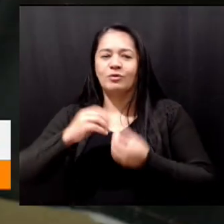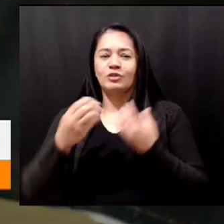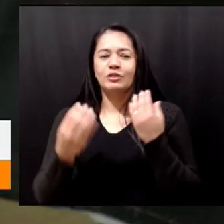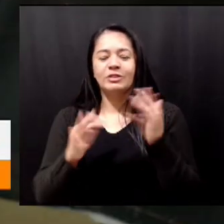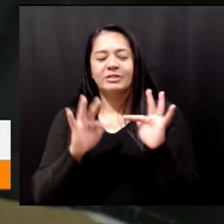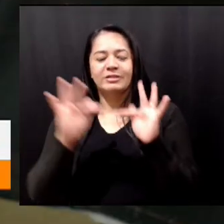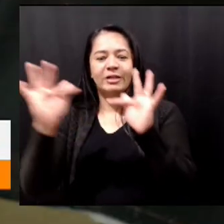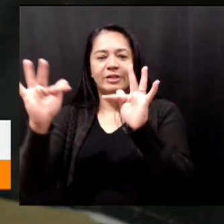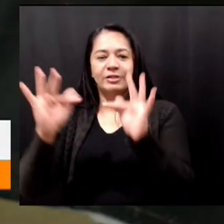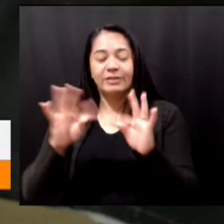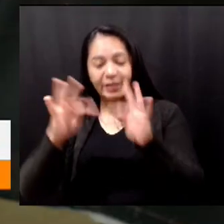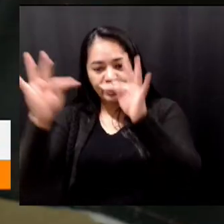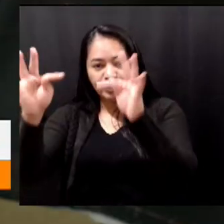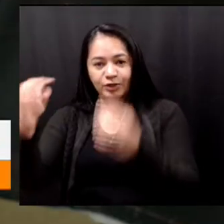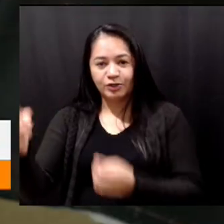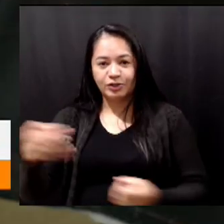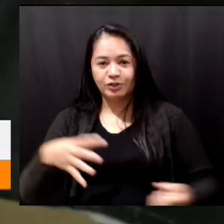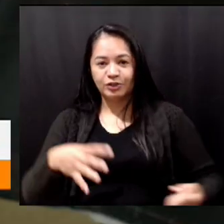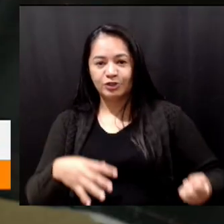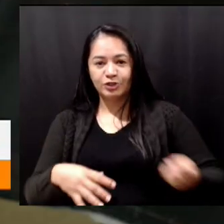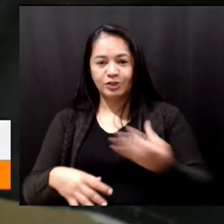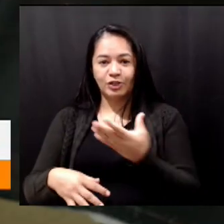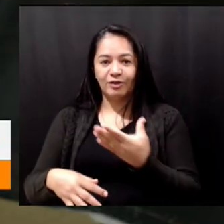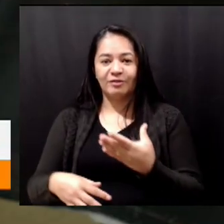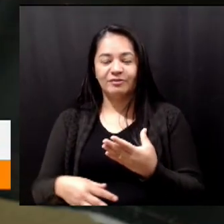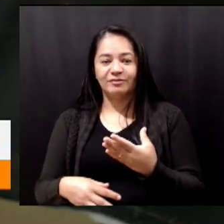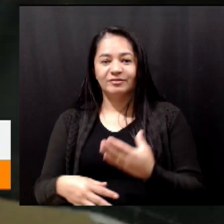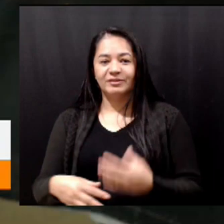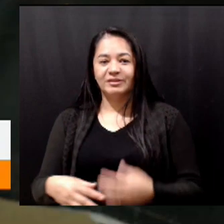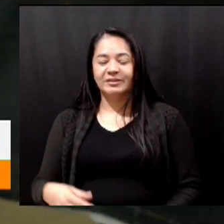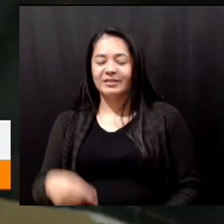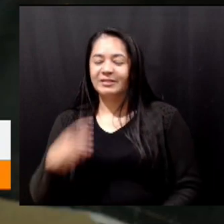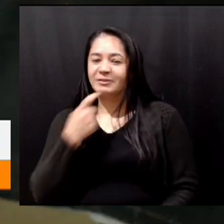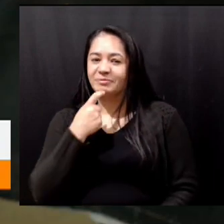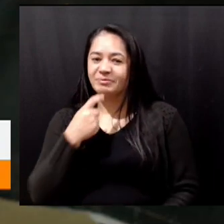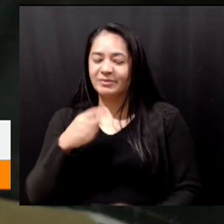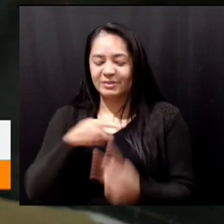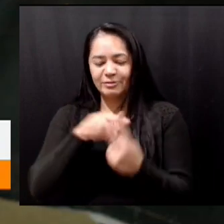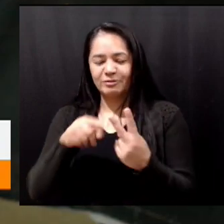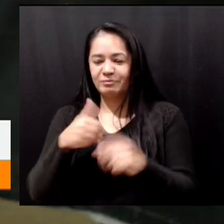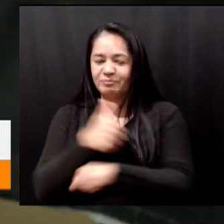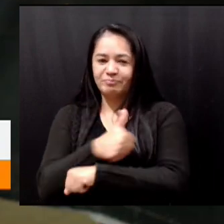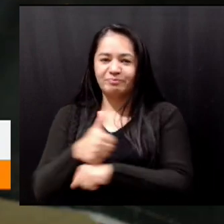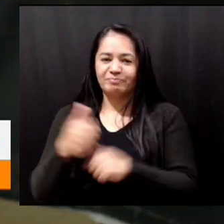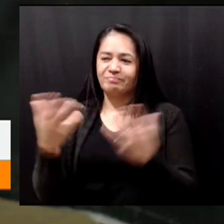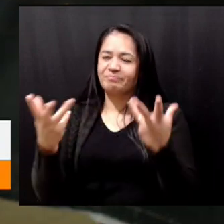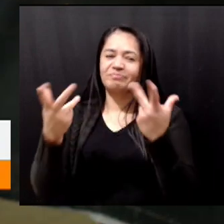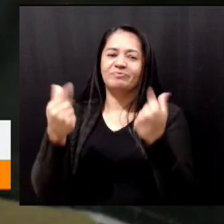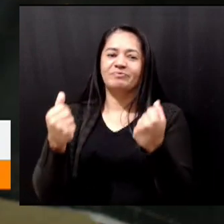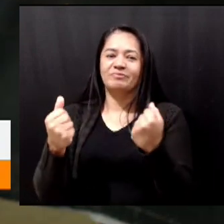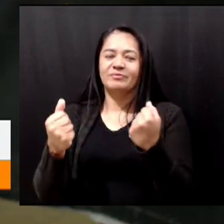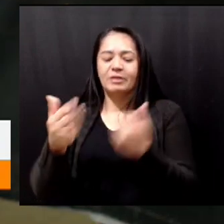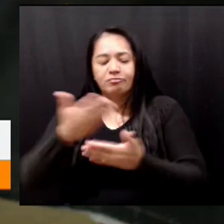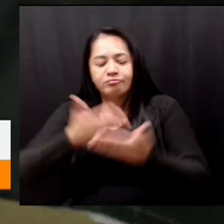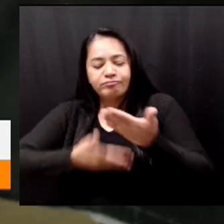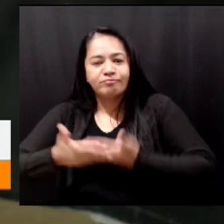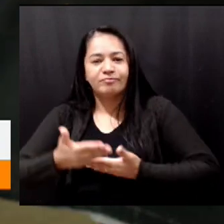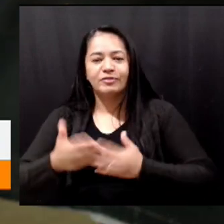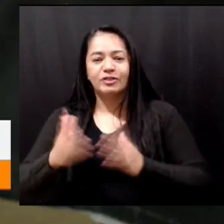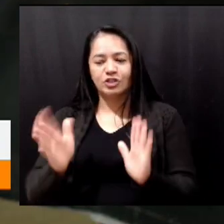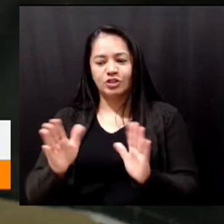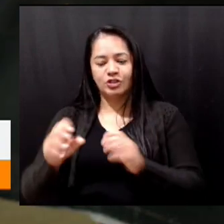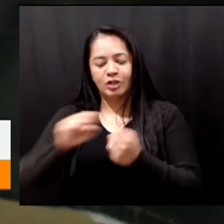na cidade de Campinas, com essas 2 pessoas magníficas aqui, que detêm a informação, que estão envolvidas nesse ecossistema,